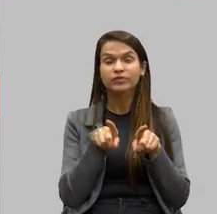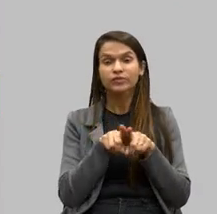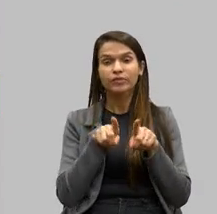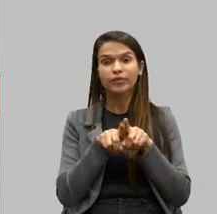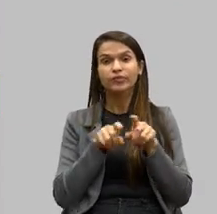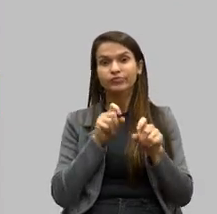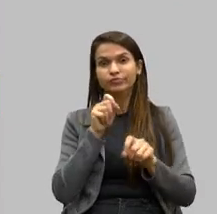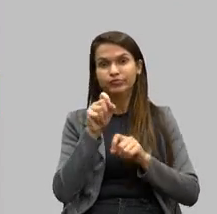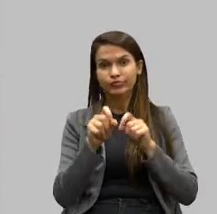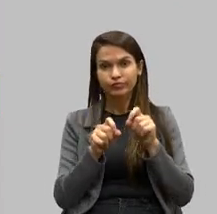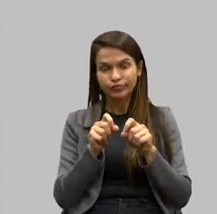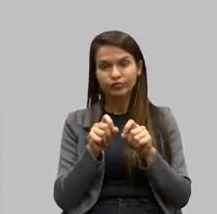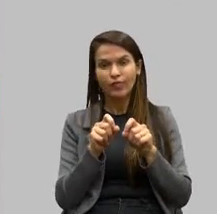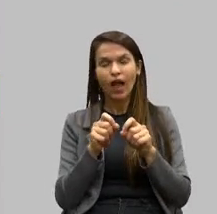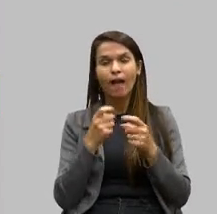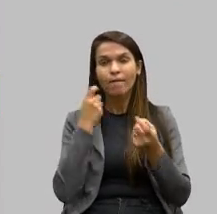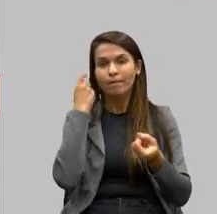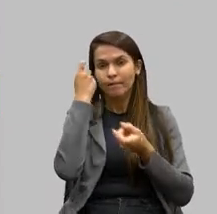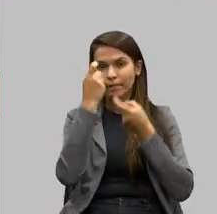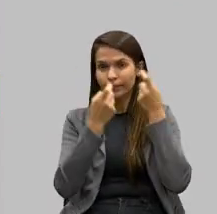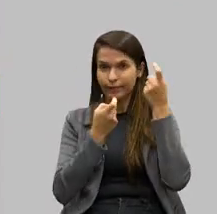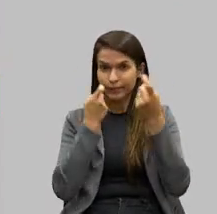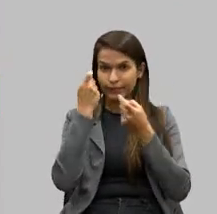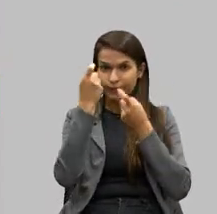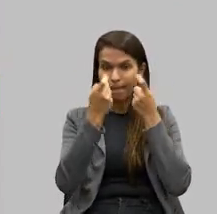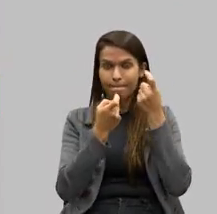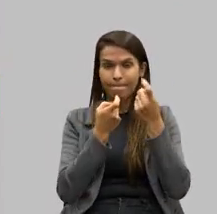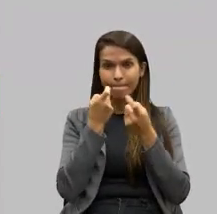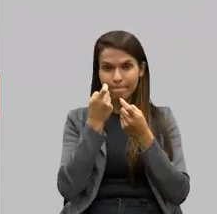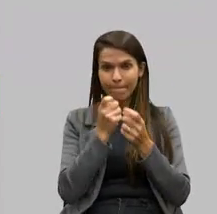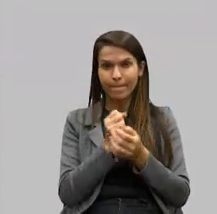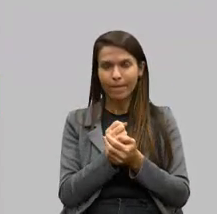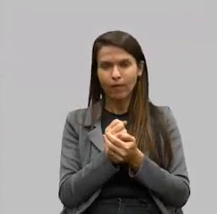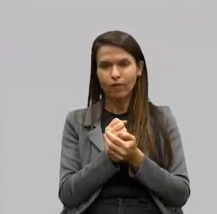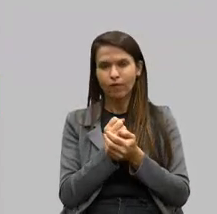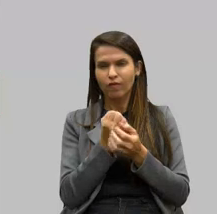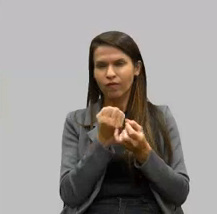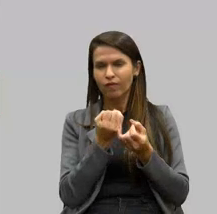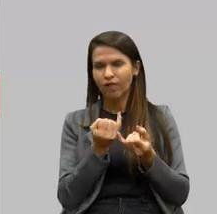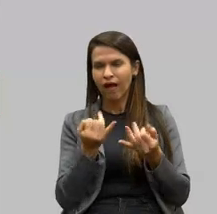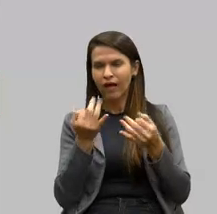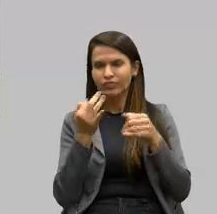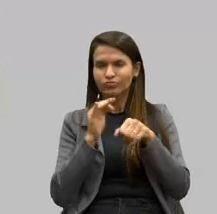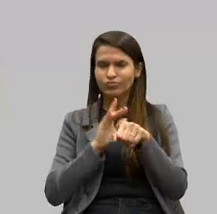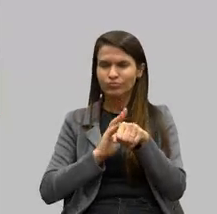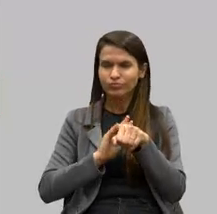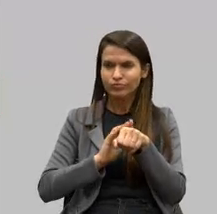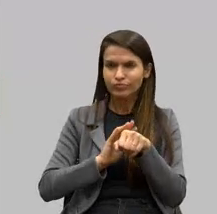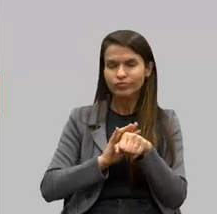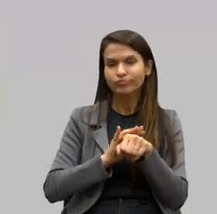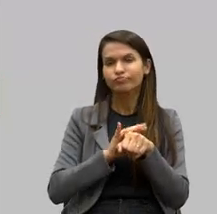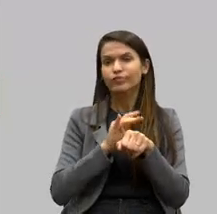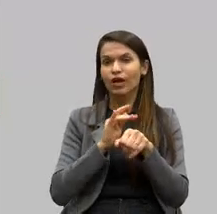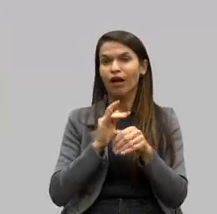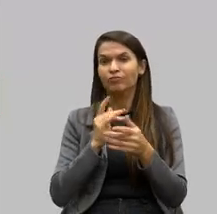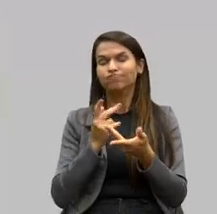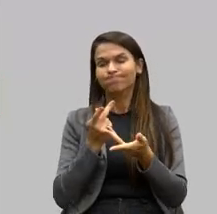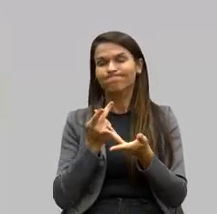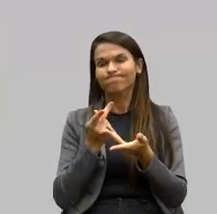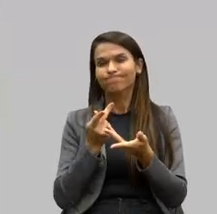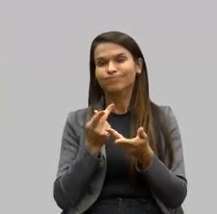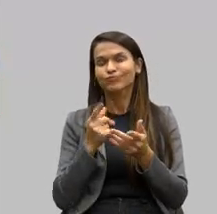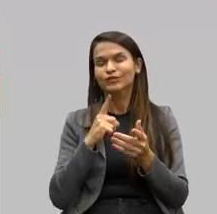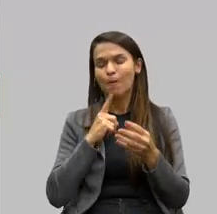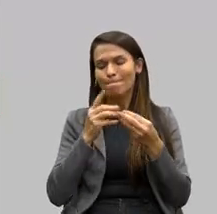é a preocupação com uma série de adoecimentos que tenha cometido crianças